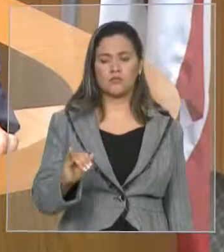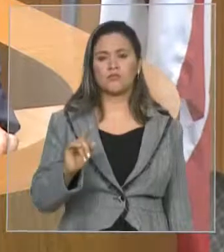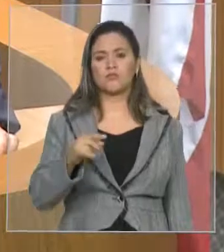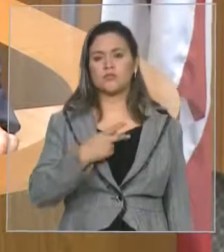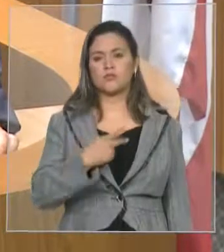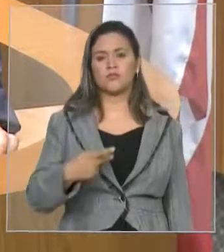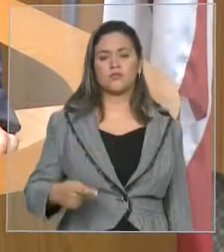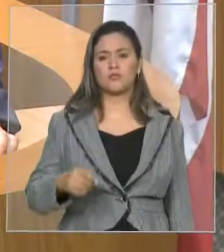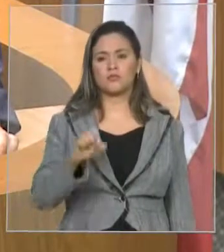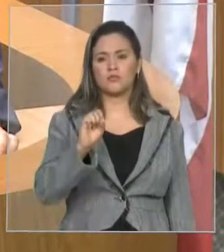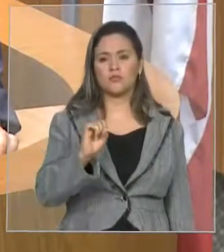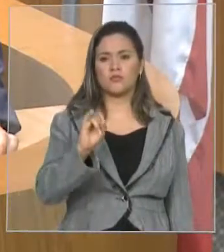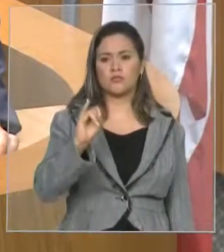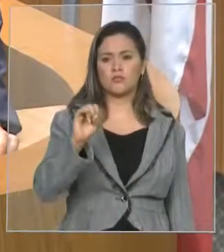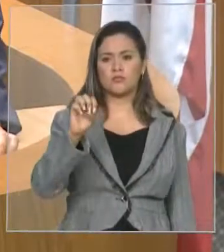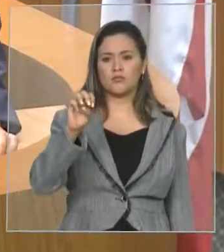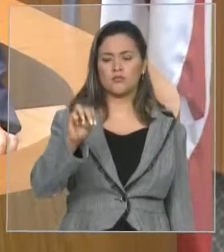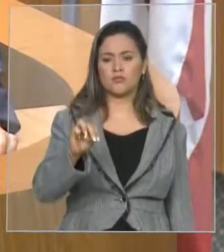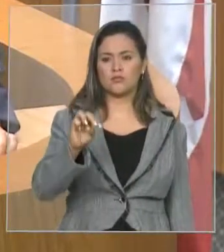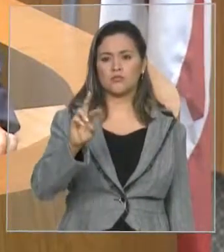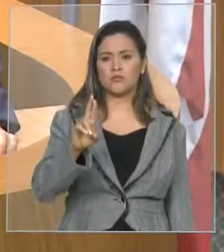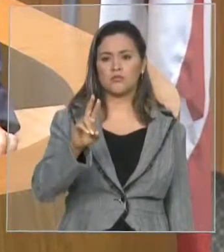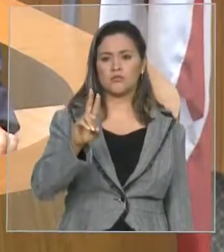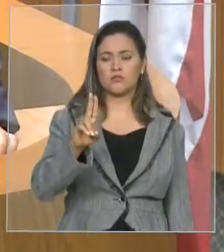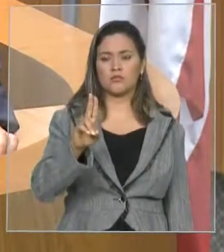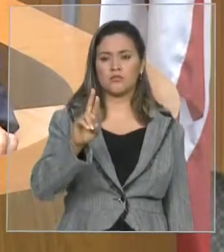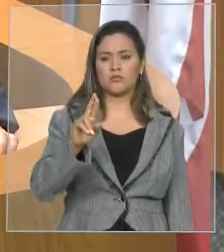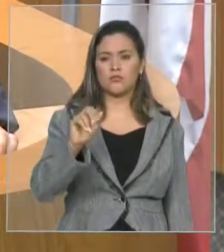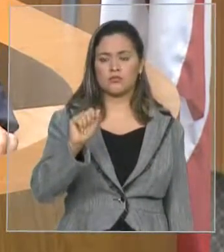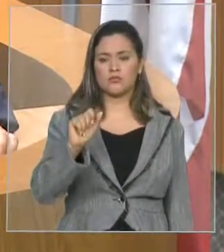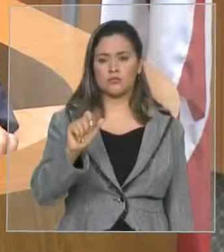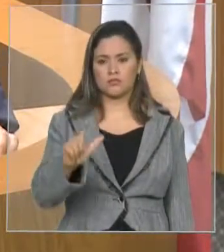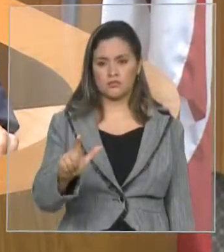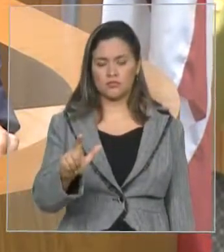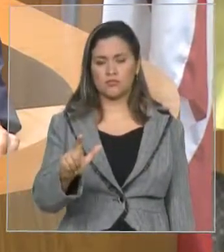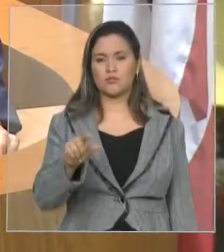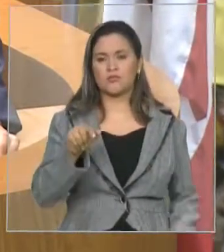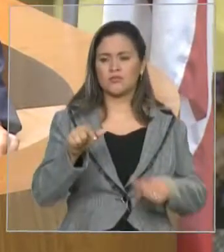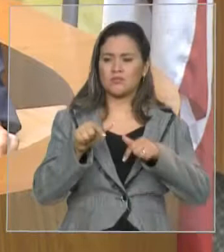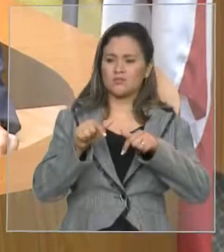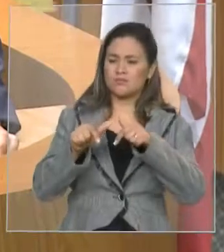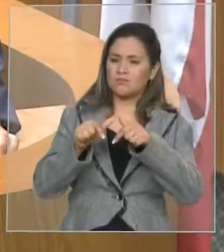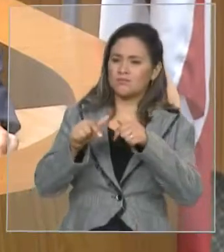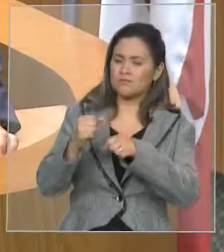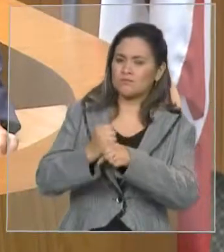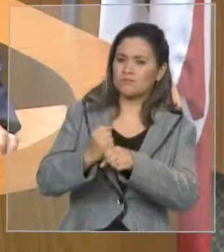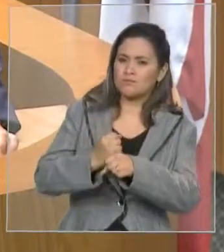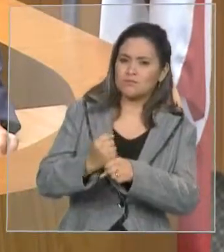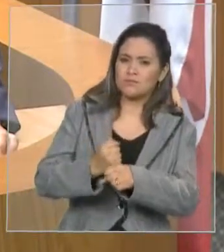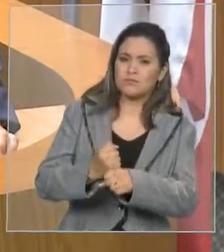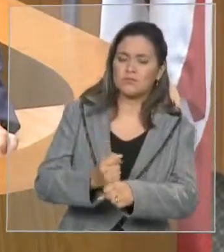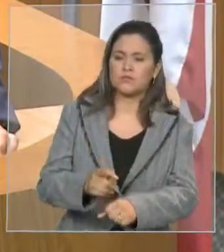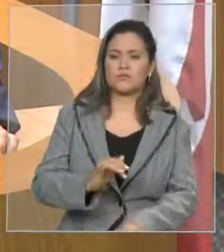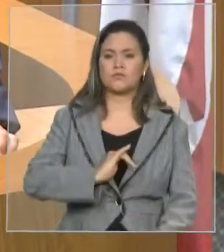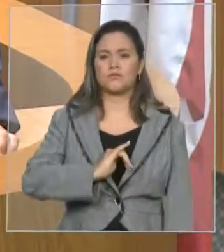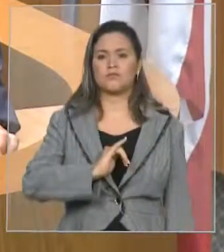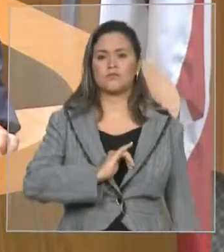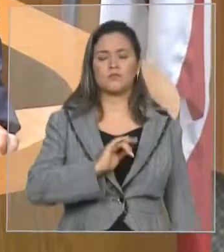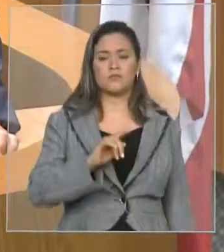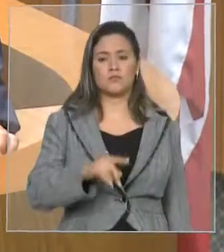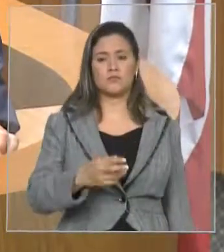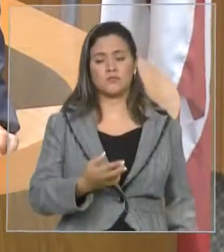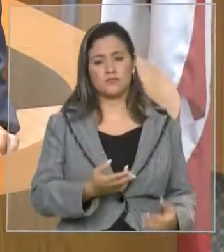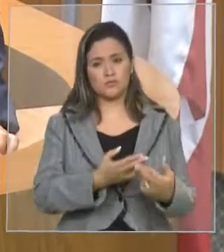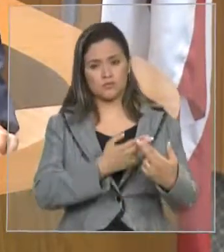última sexta-feira, pessoa que atua há muitas décadas em Imperatriz, que tem sido responsável